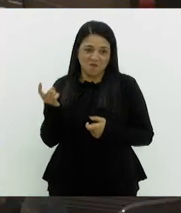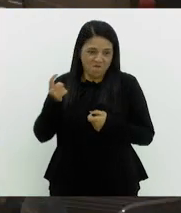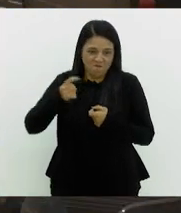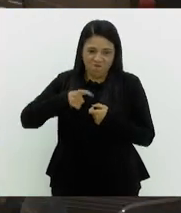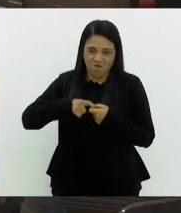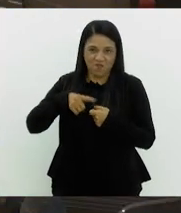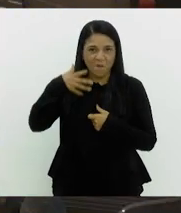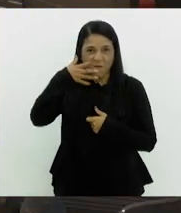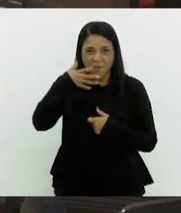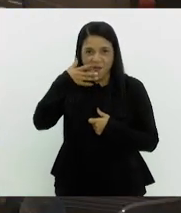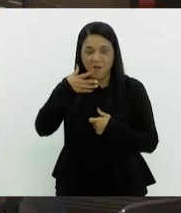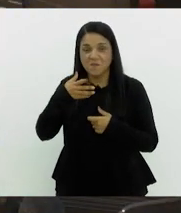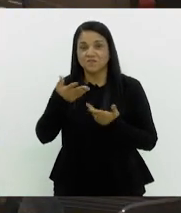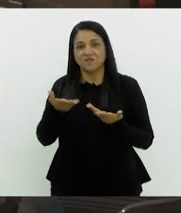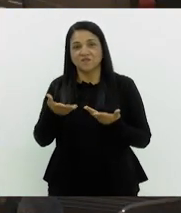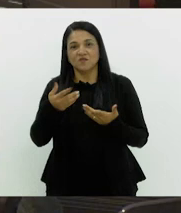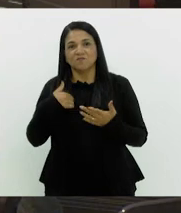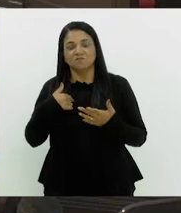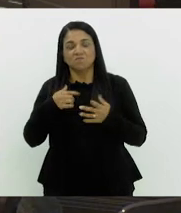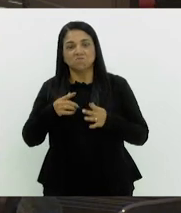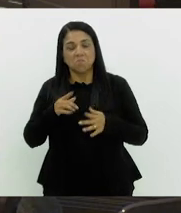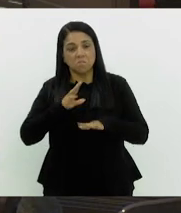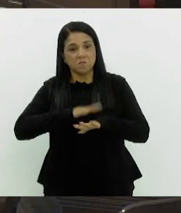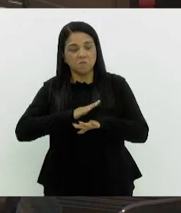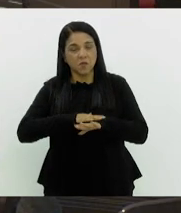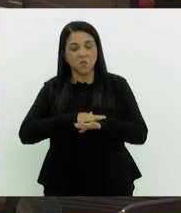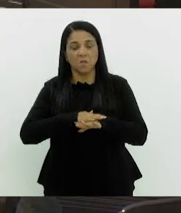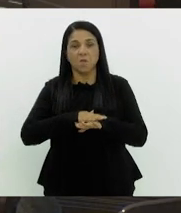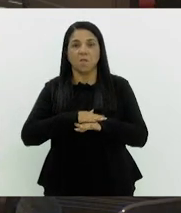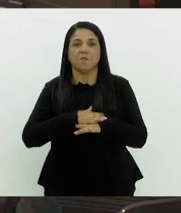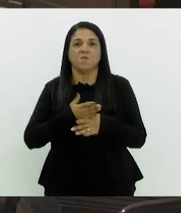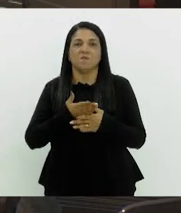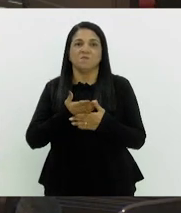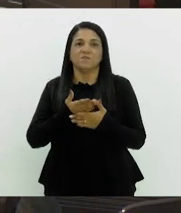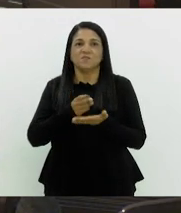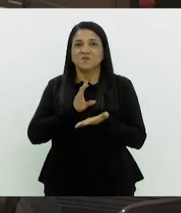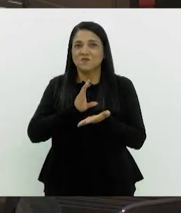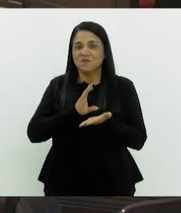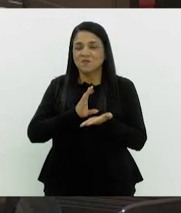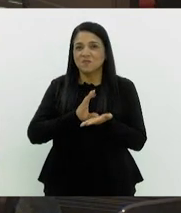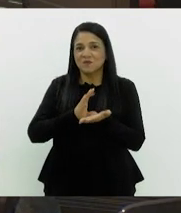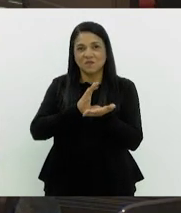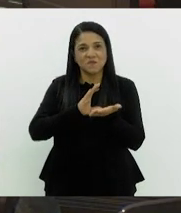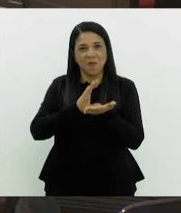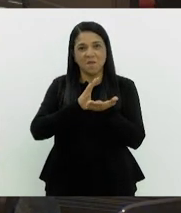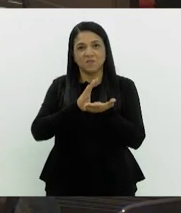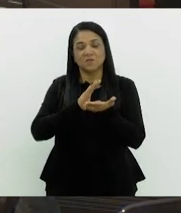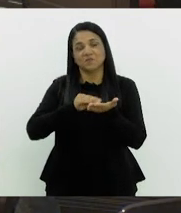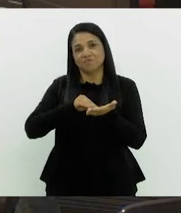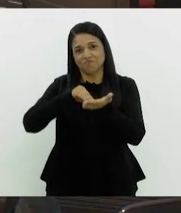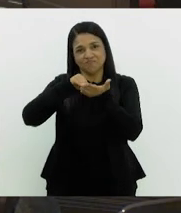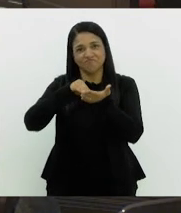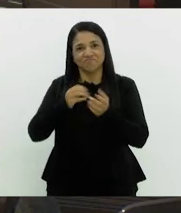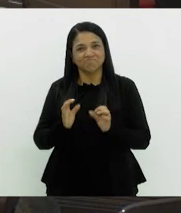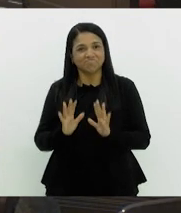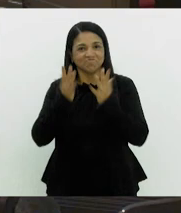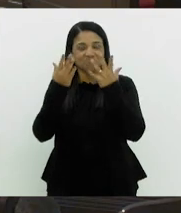naquele primeiro momento saudar os membros da mesa. Então, agora eu gostaria muito de saudar o doutor